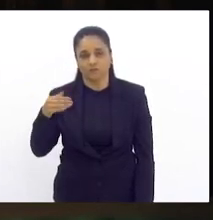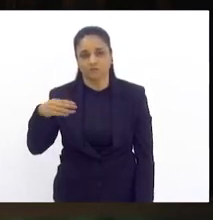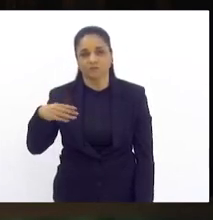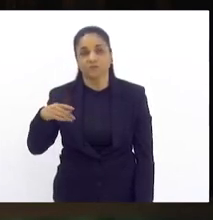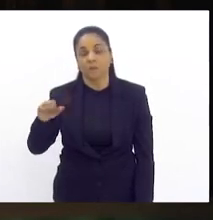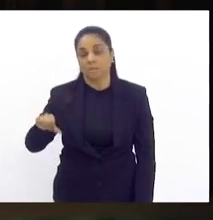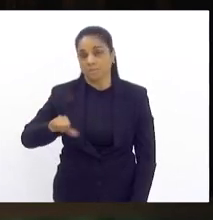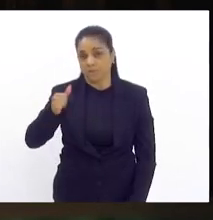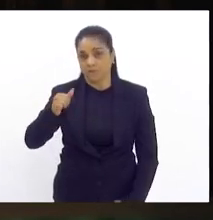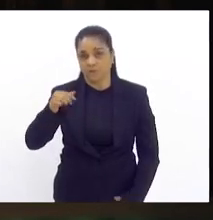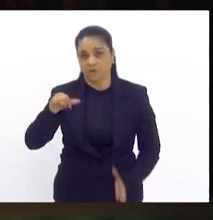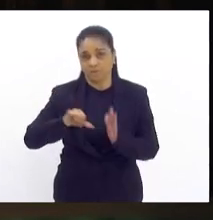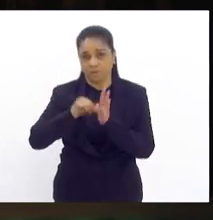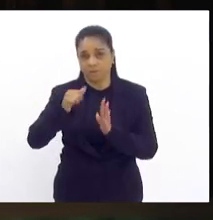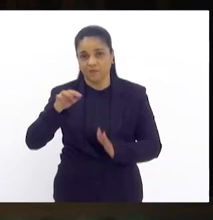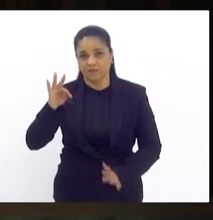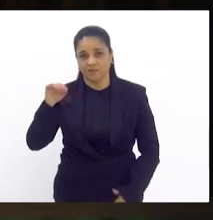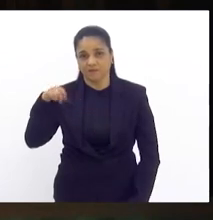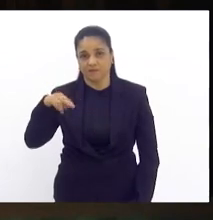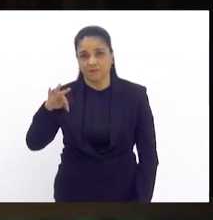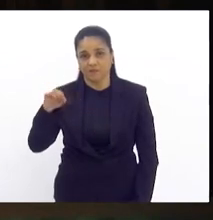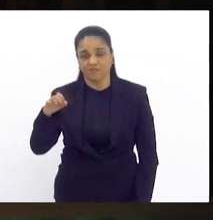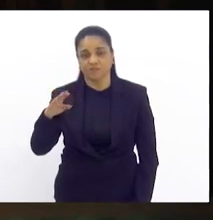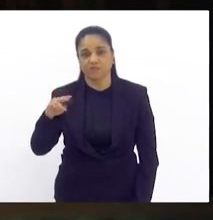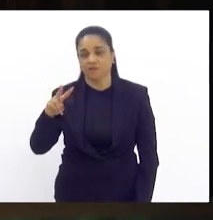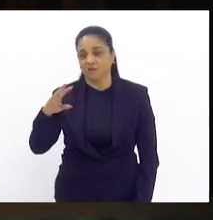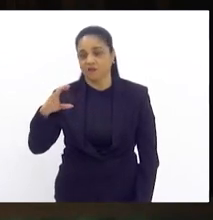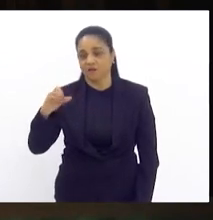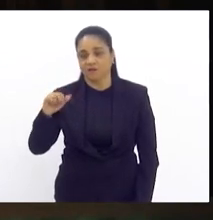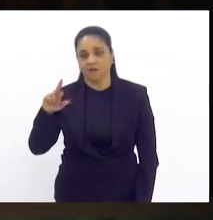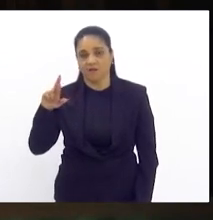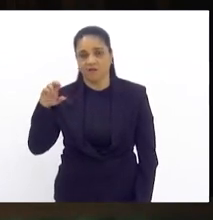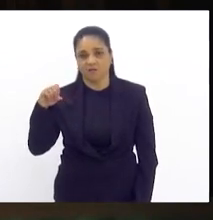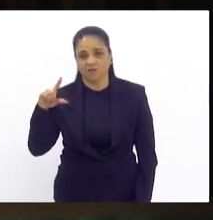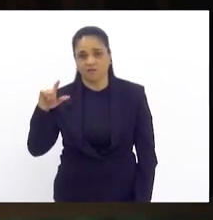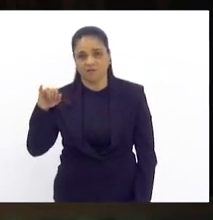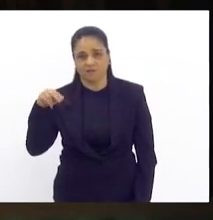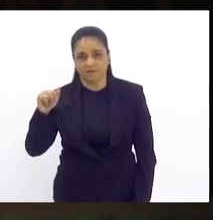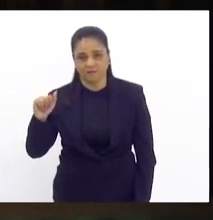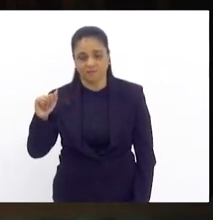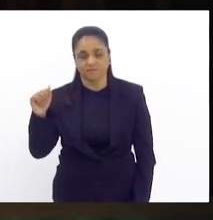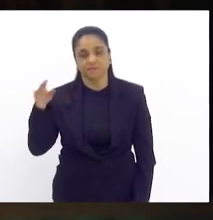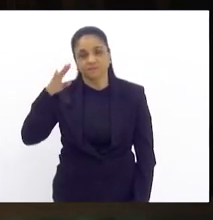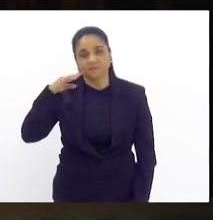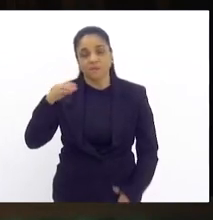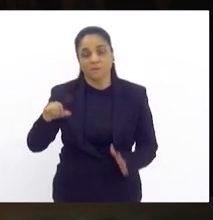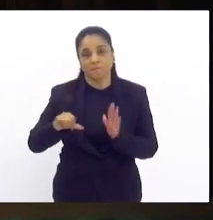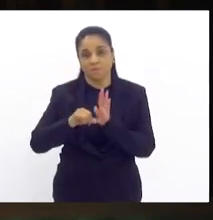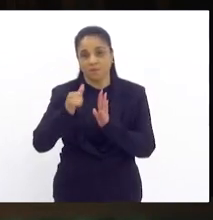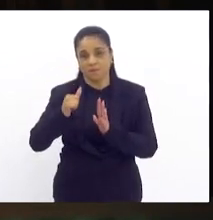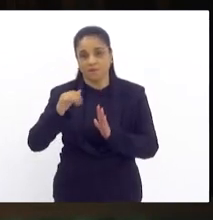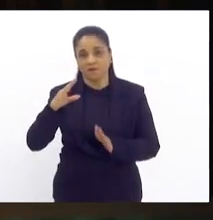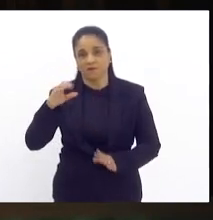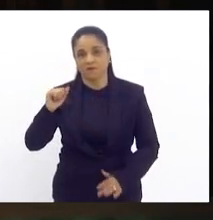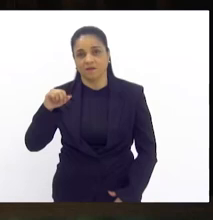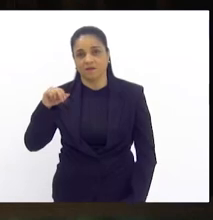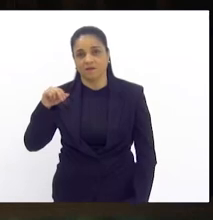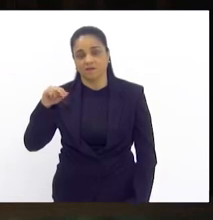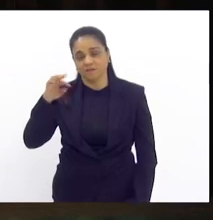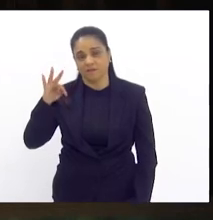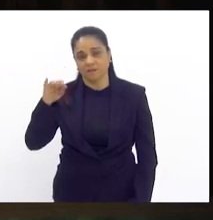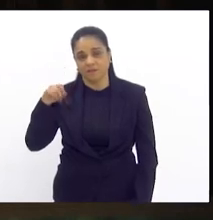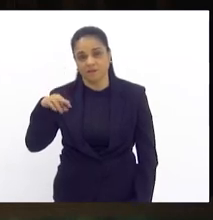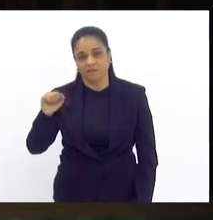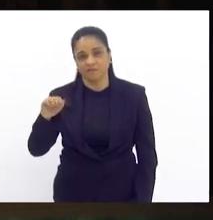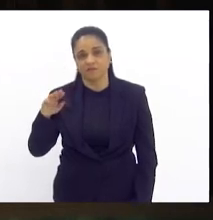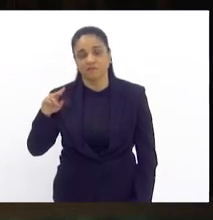Primeira Tenente Ana Carolina Brito de Araújo Dias. Primeira Tenente Senara Ferreira dos